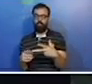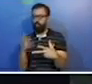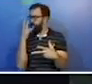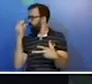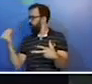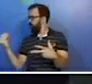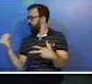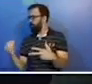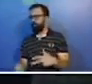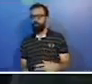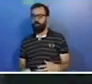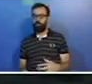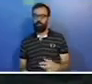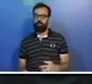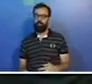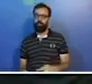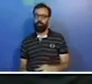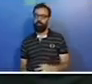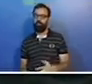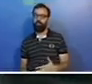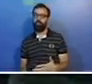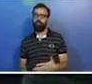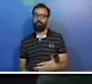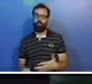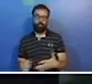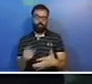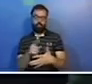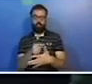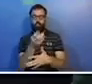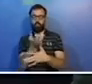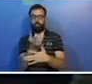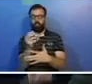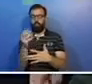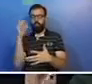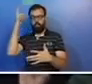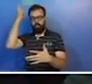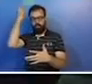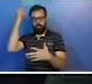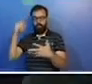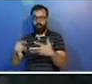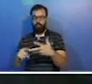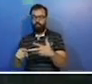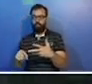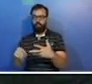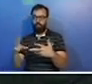O coiote. Então, olha lá. Planta, coelho, coiote.